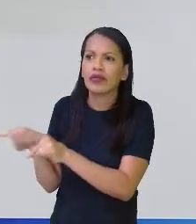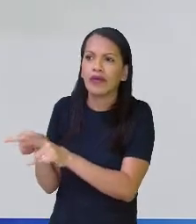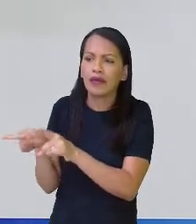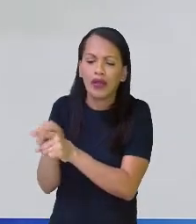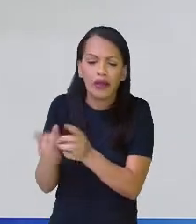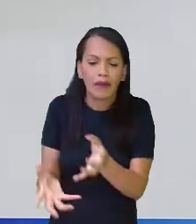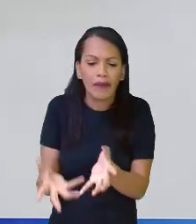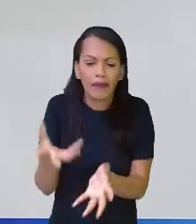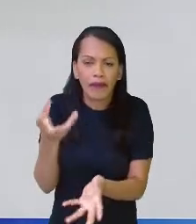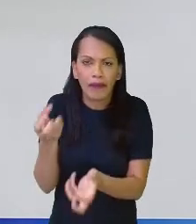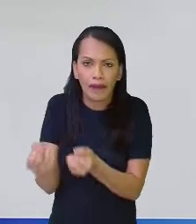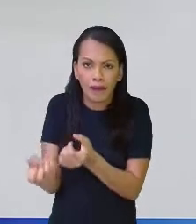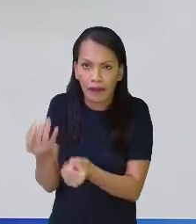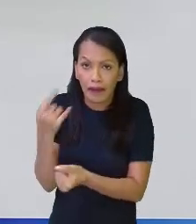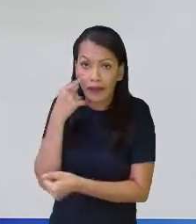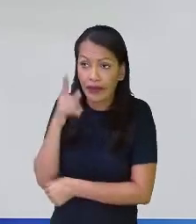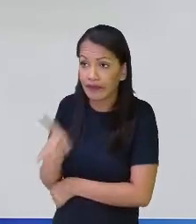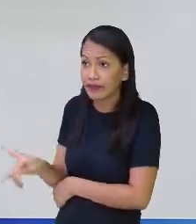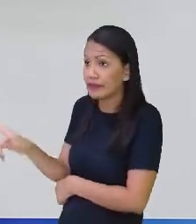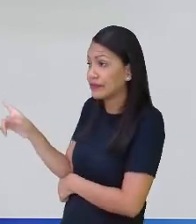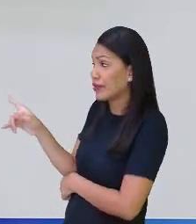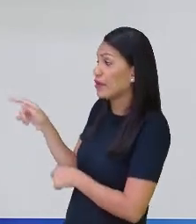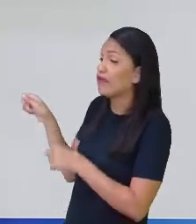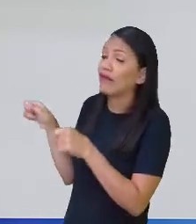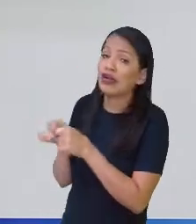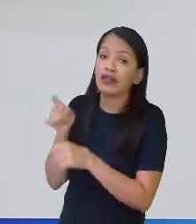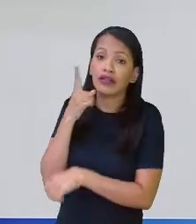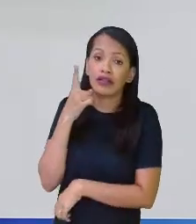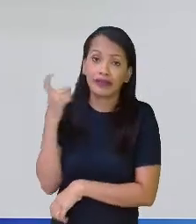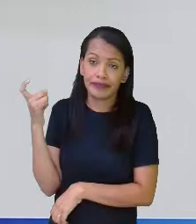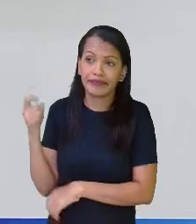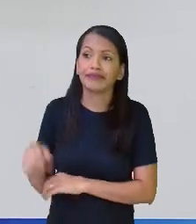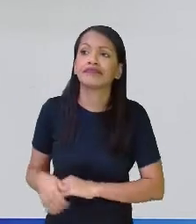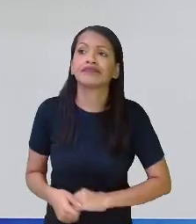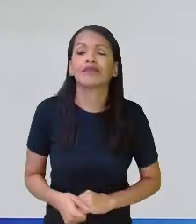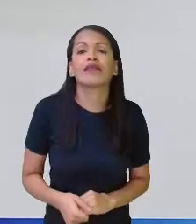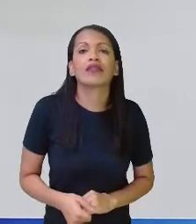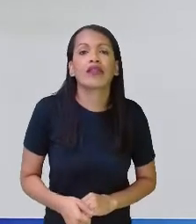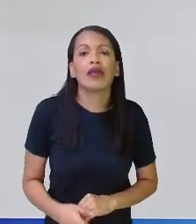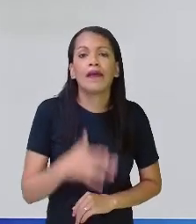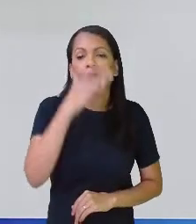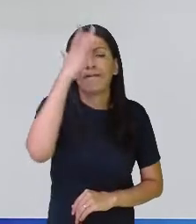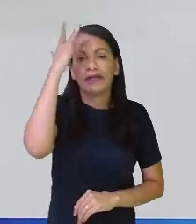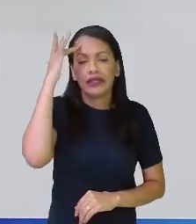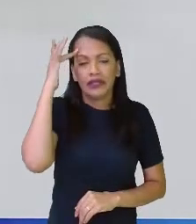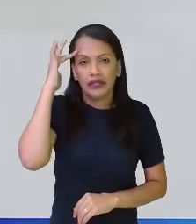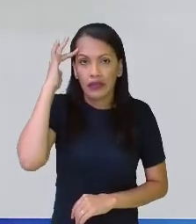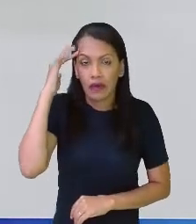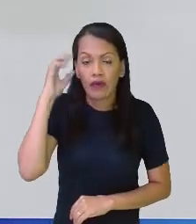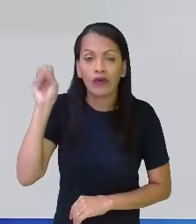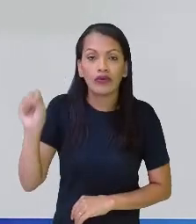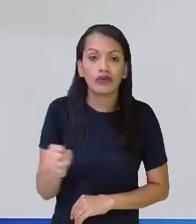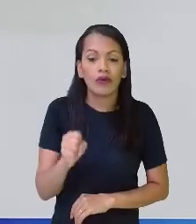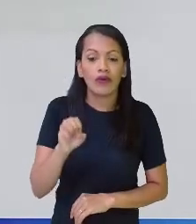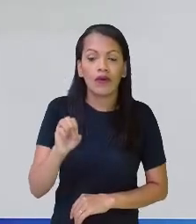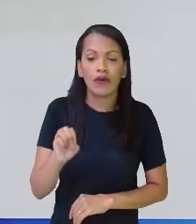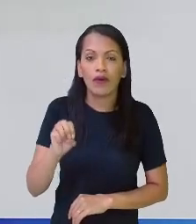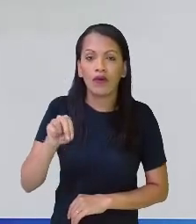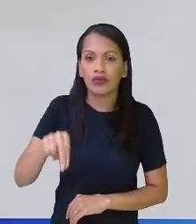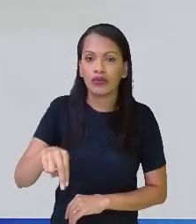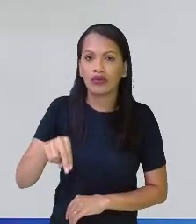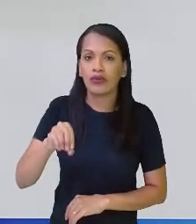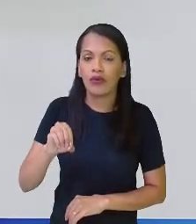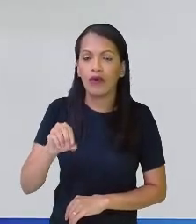dá o play, que é o sonoplasta. Olha que nome diferente. Sonoplastia é quem trabalha com os sons. Então,